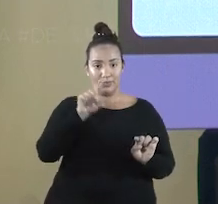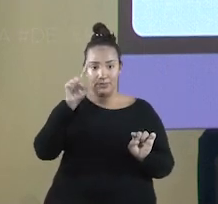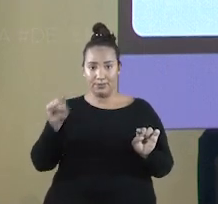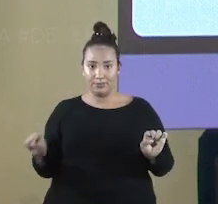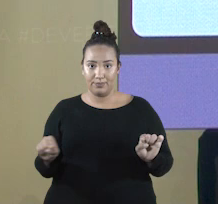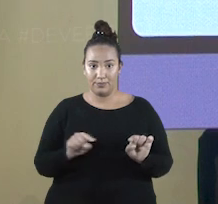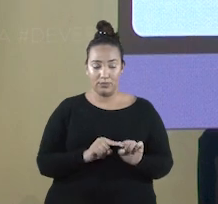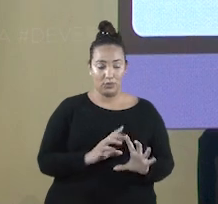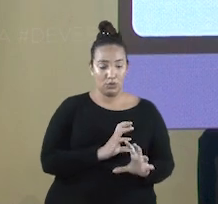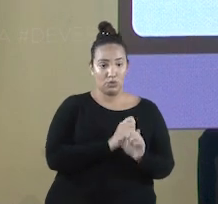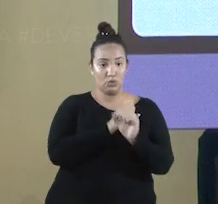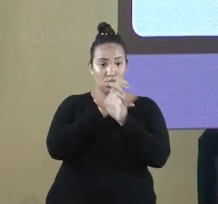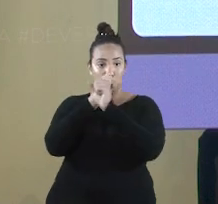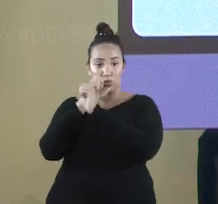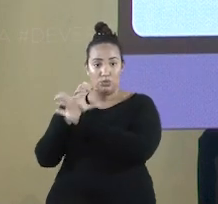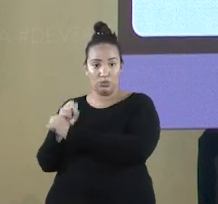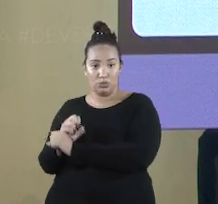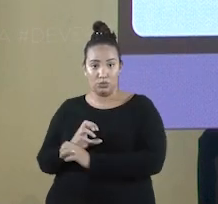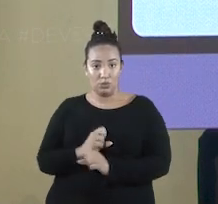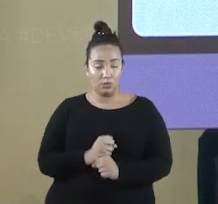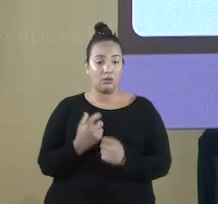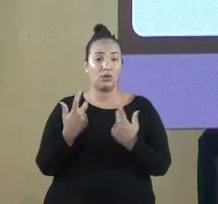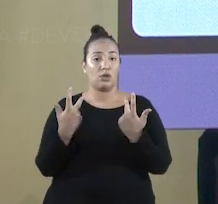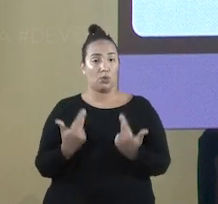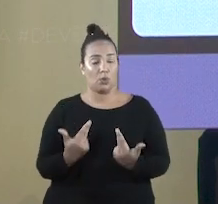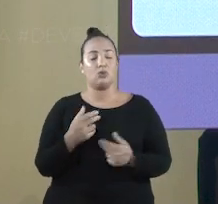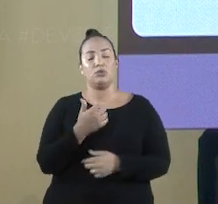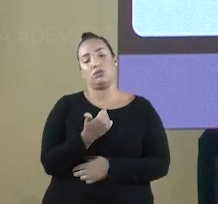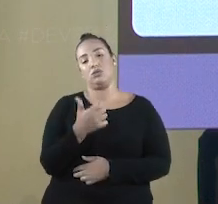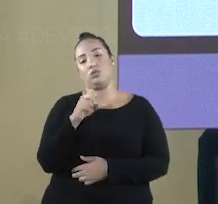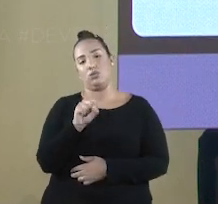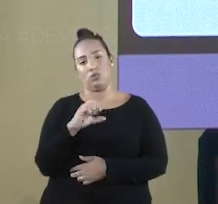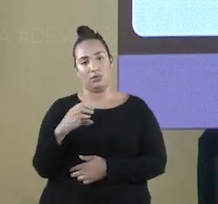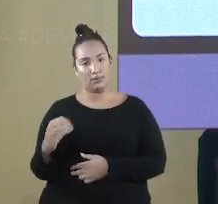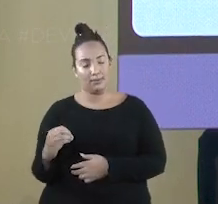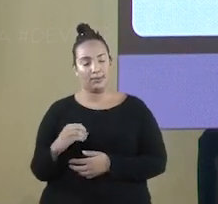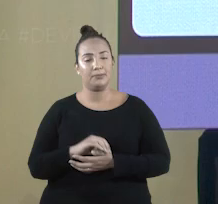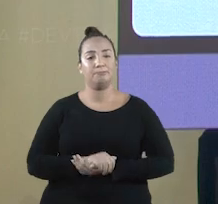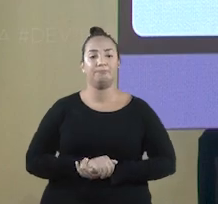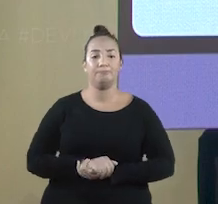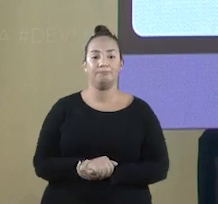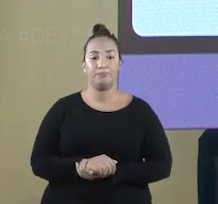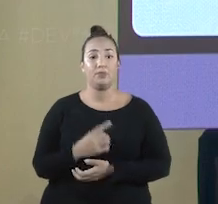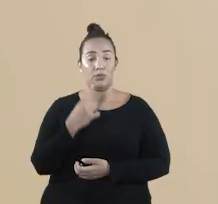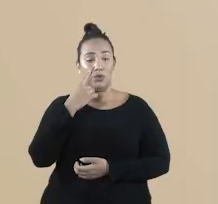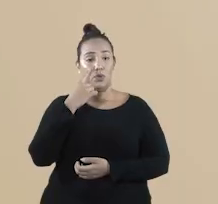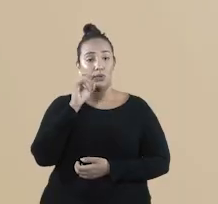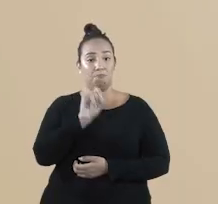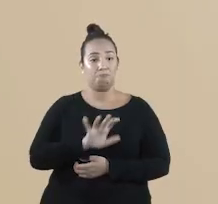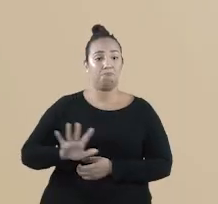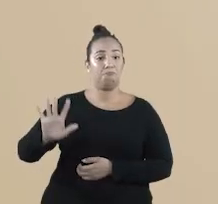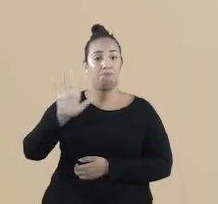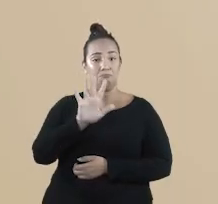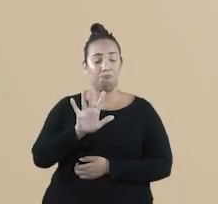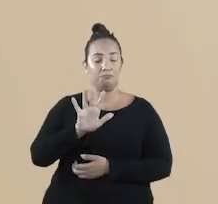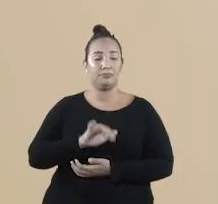desse triângulo e a soma de todos eles deverá ser igual a 180 graus. Acompanhe